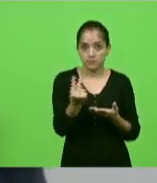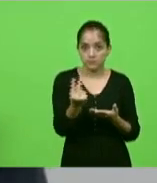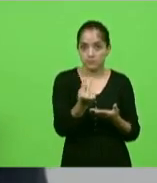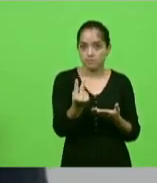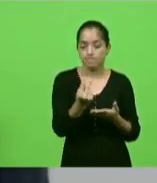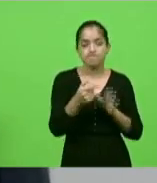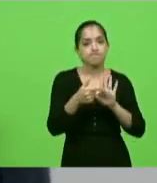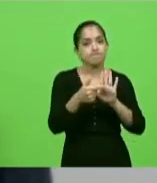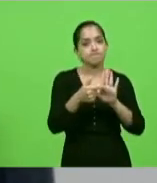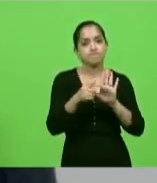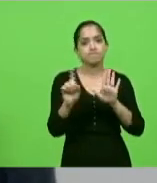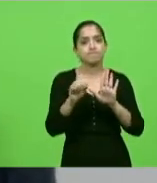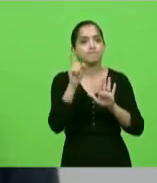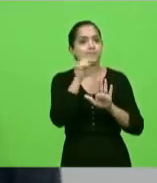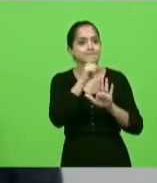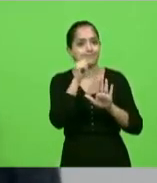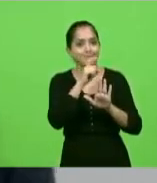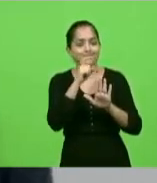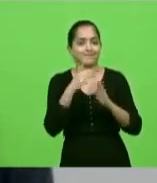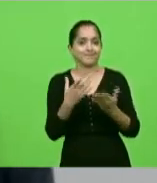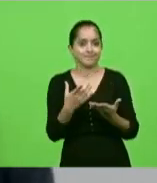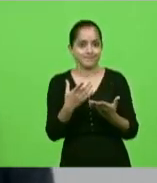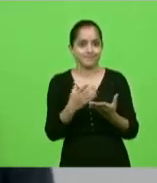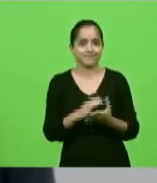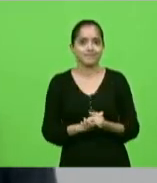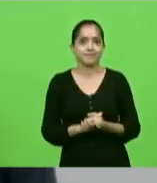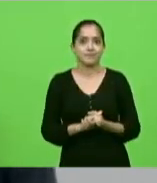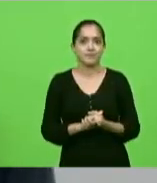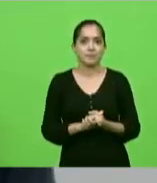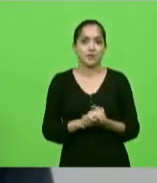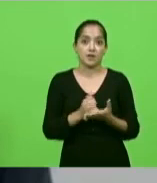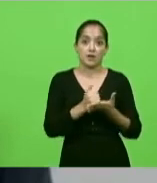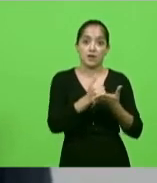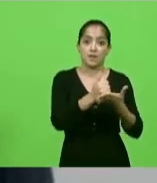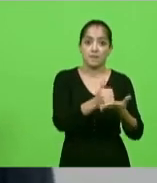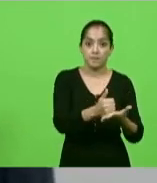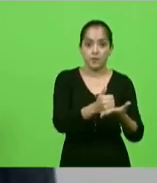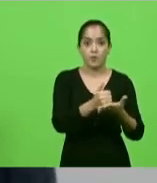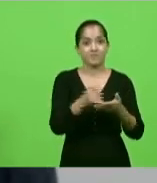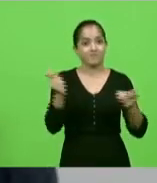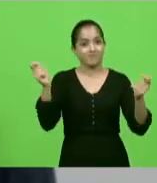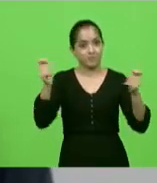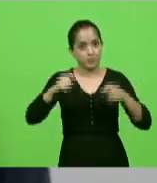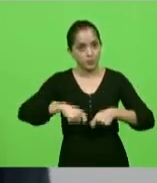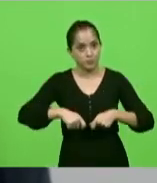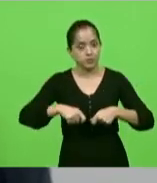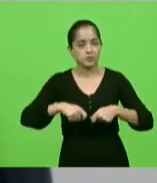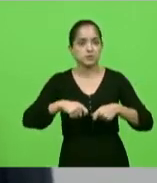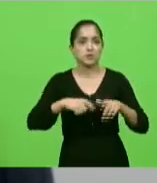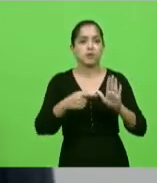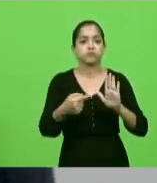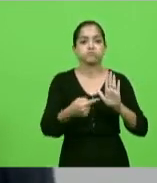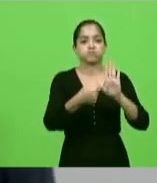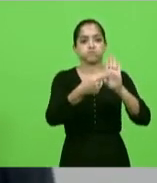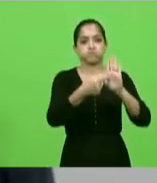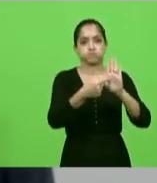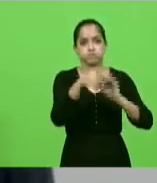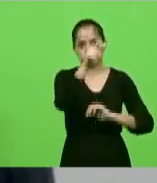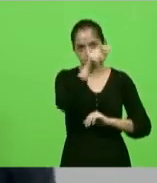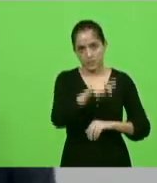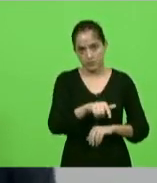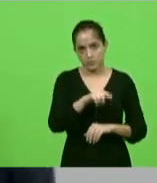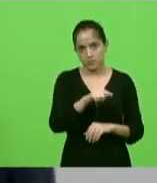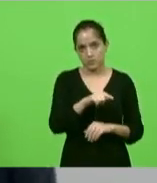está premiada a mentira em favor do potencial acusado.